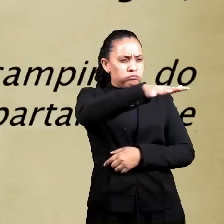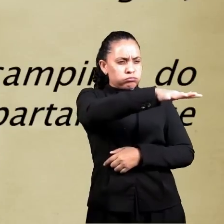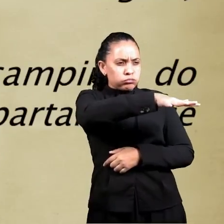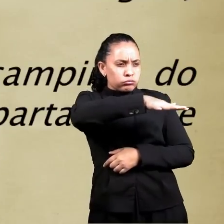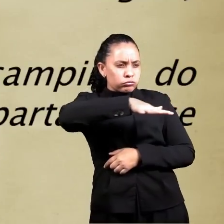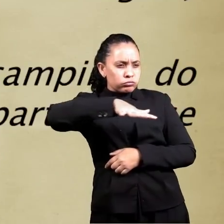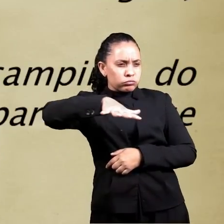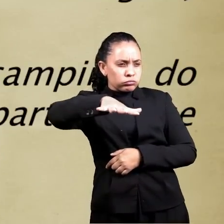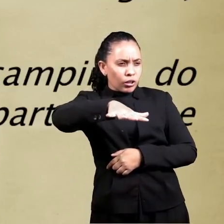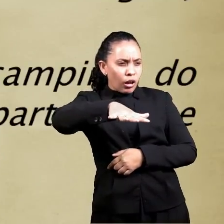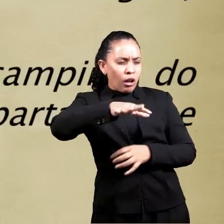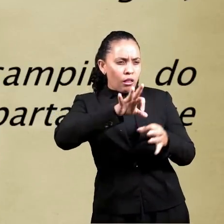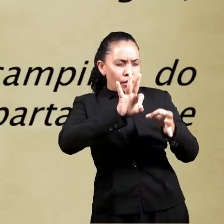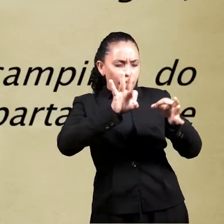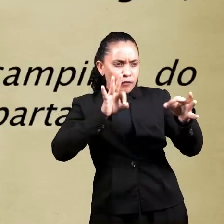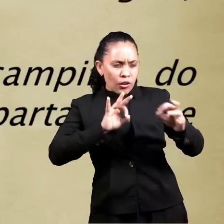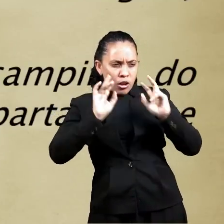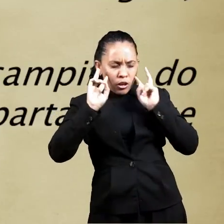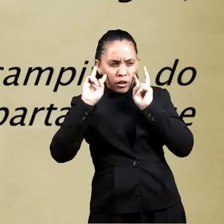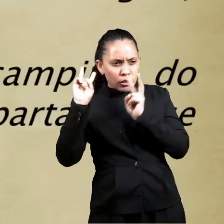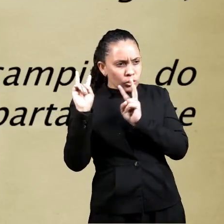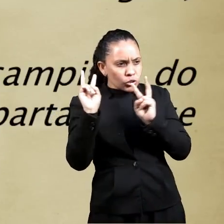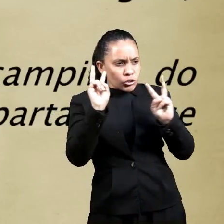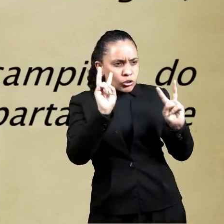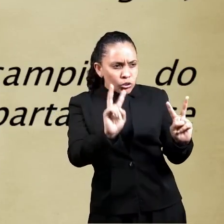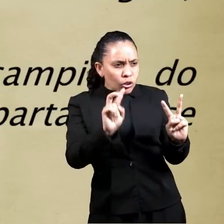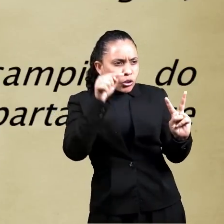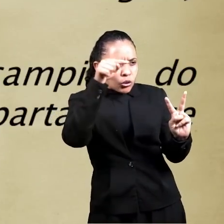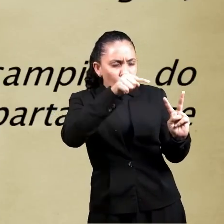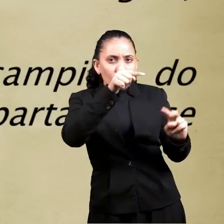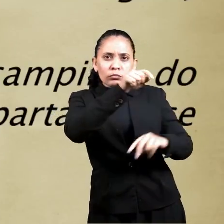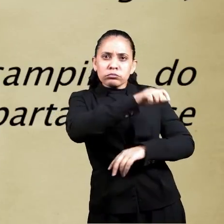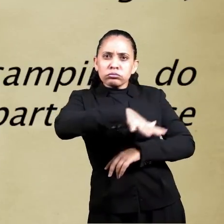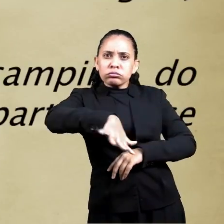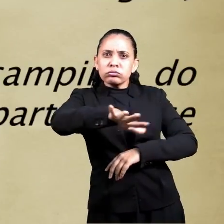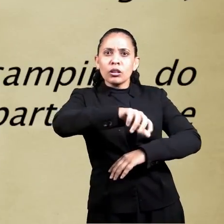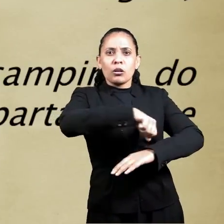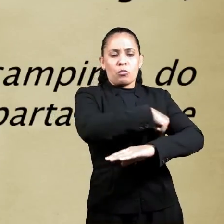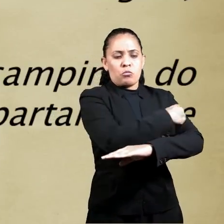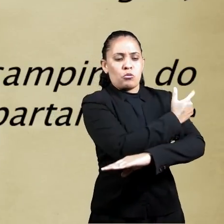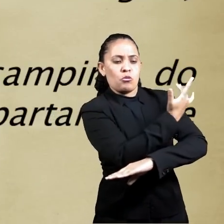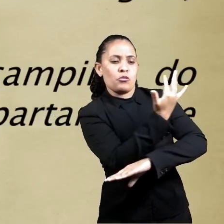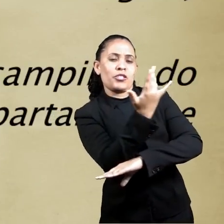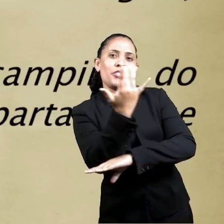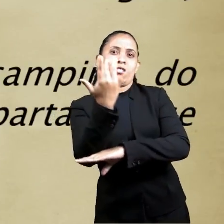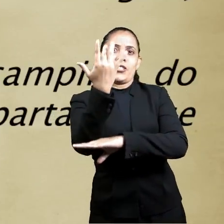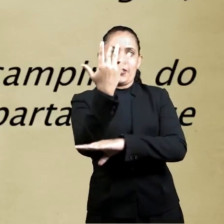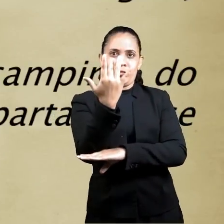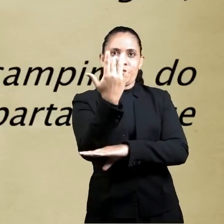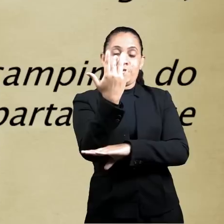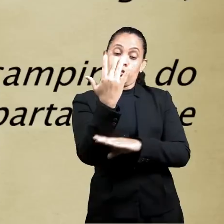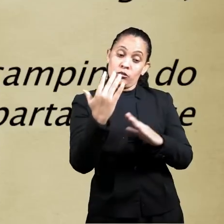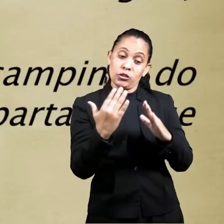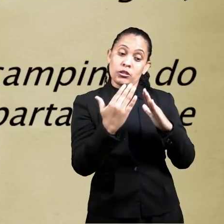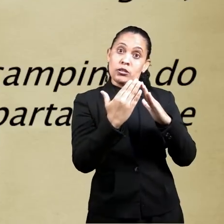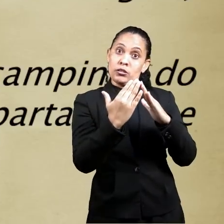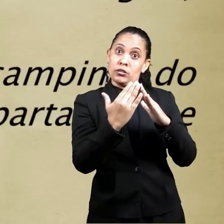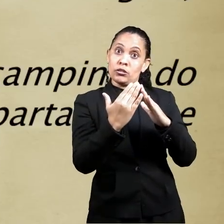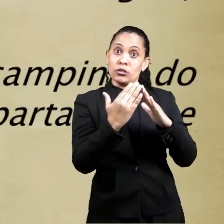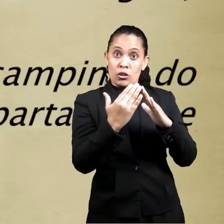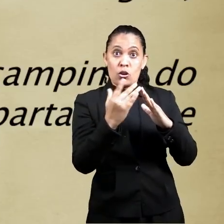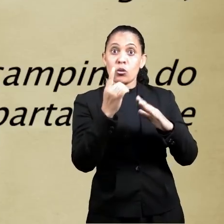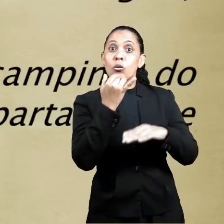assim, e ele viu ali, e era como o jardim de Deus. Não era o jardim de Deus,